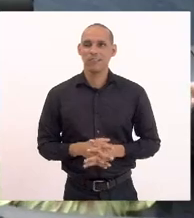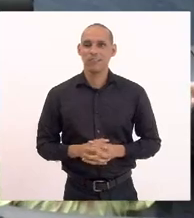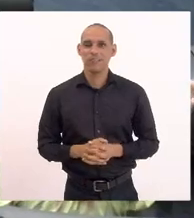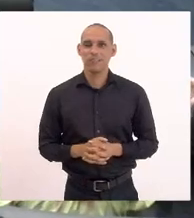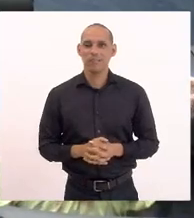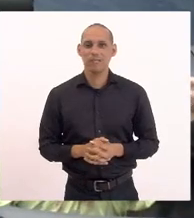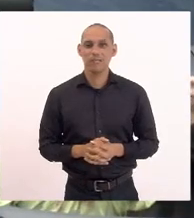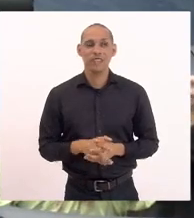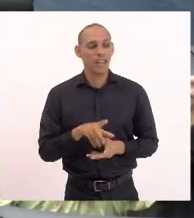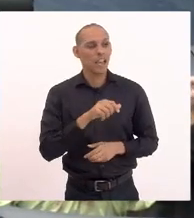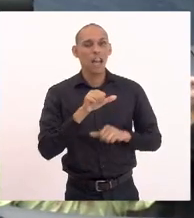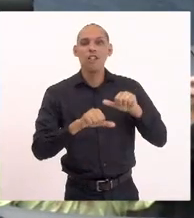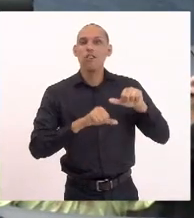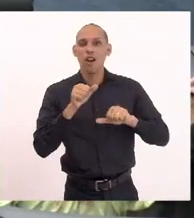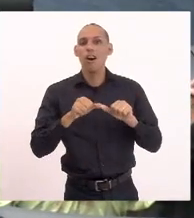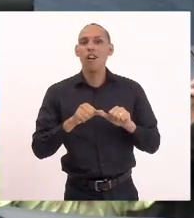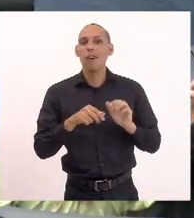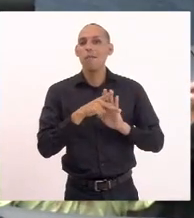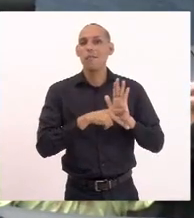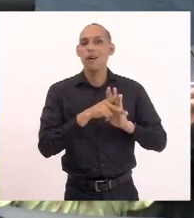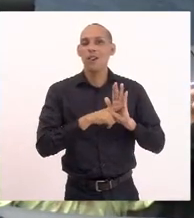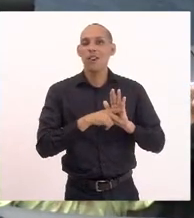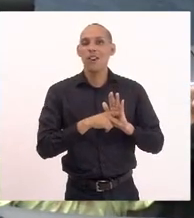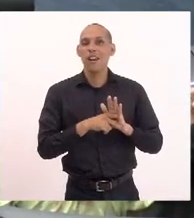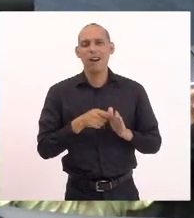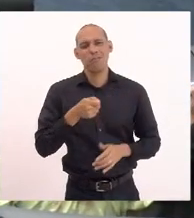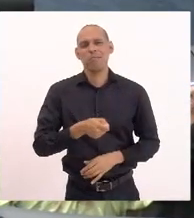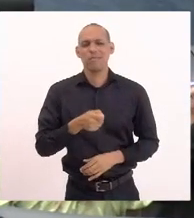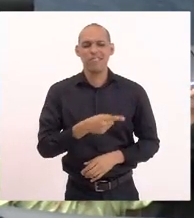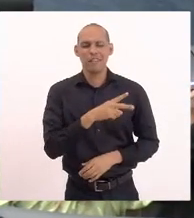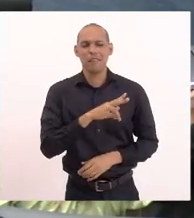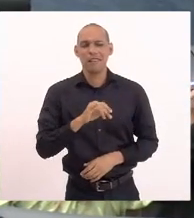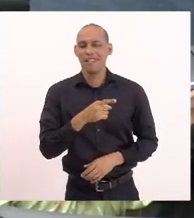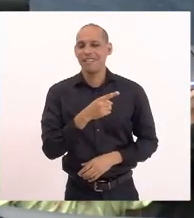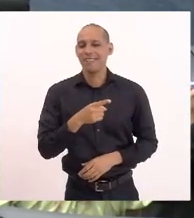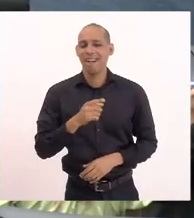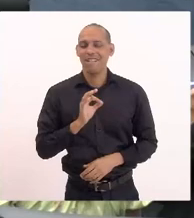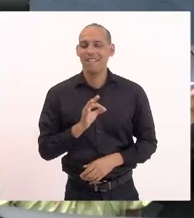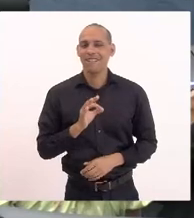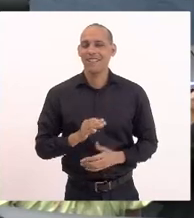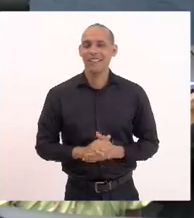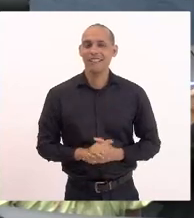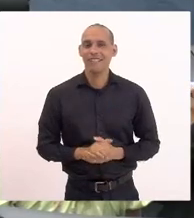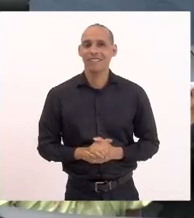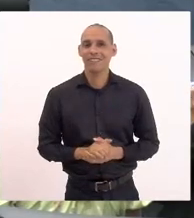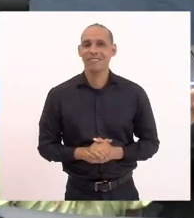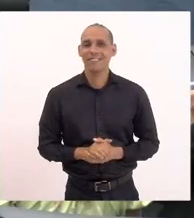Ele vai transformar o meu projeto em autorizativo. Chico é danado.